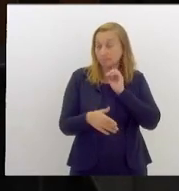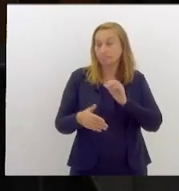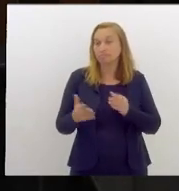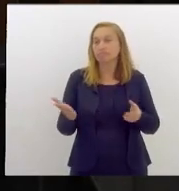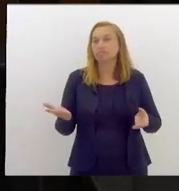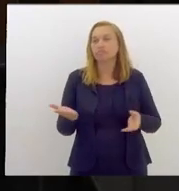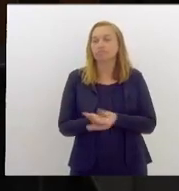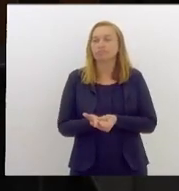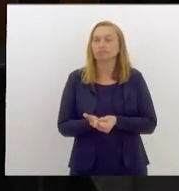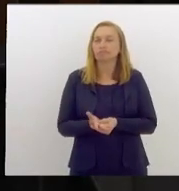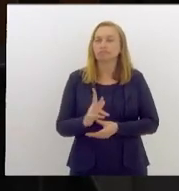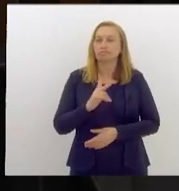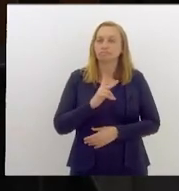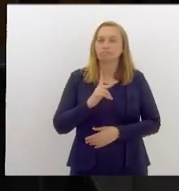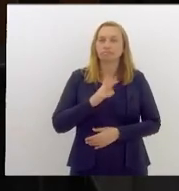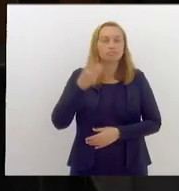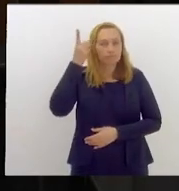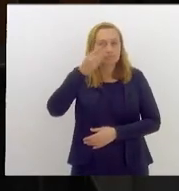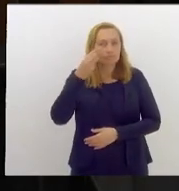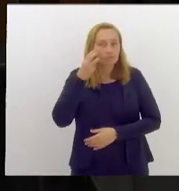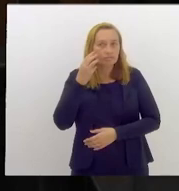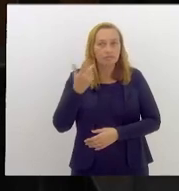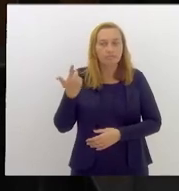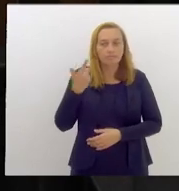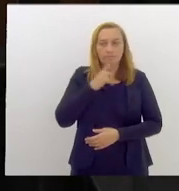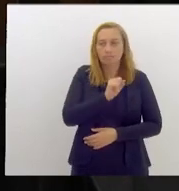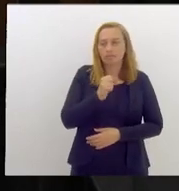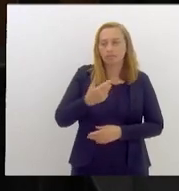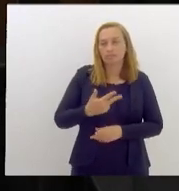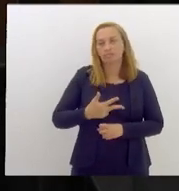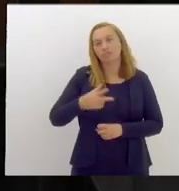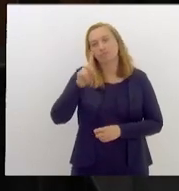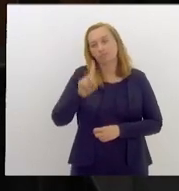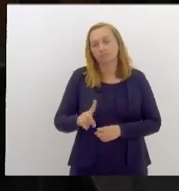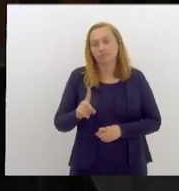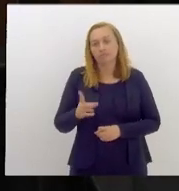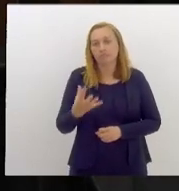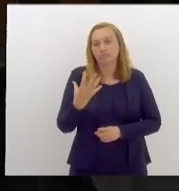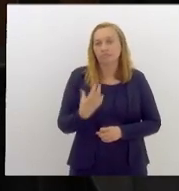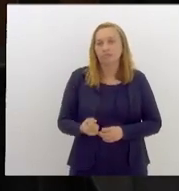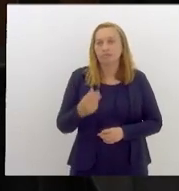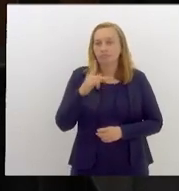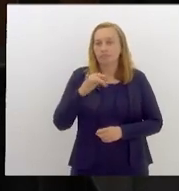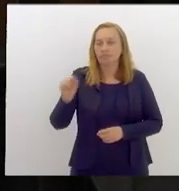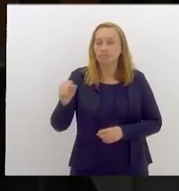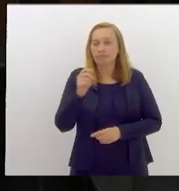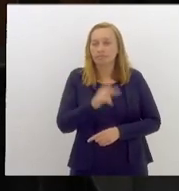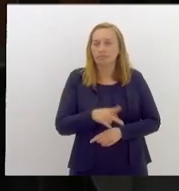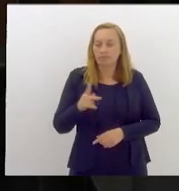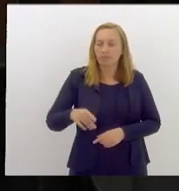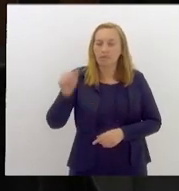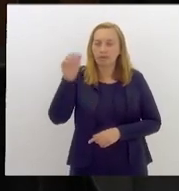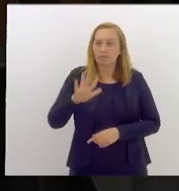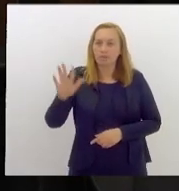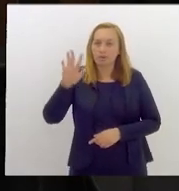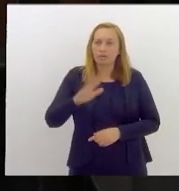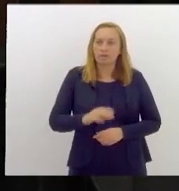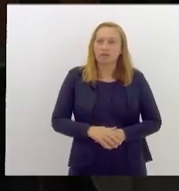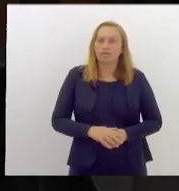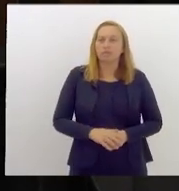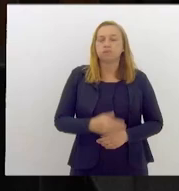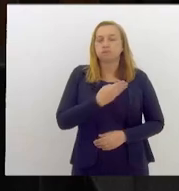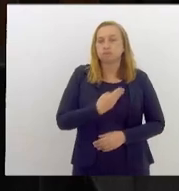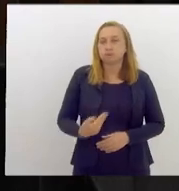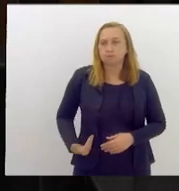individuais Deputado valdec e conquistaram o direito a receber o piso Nacional do magistério o Governo